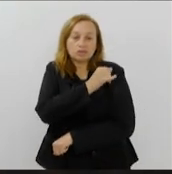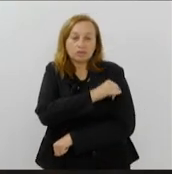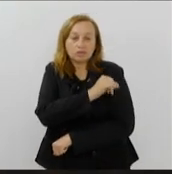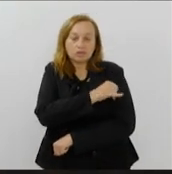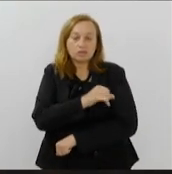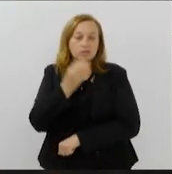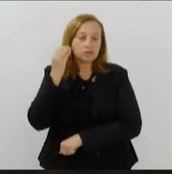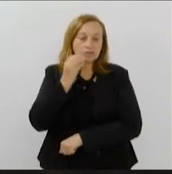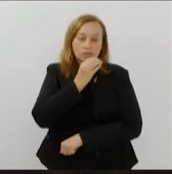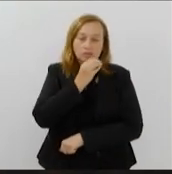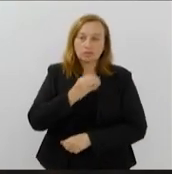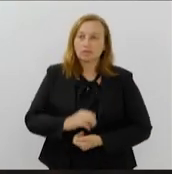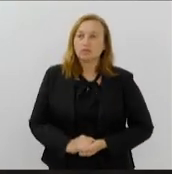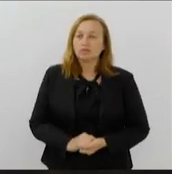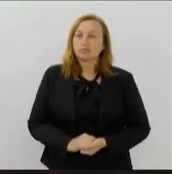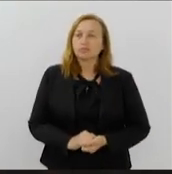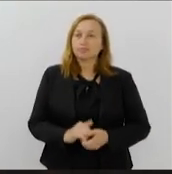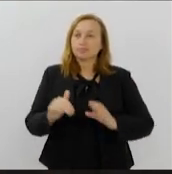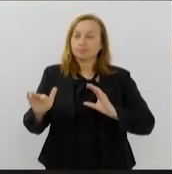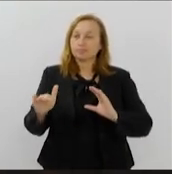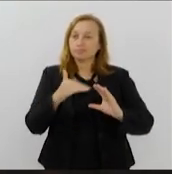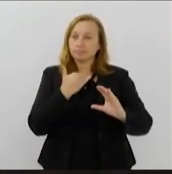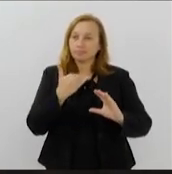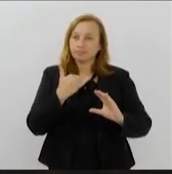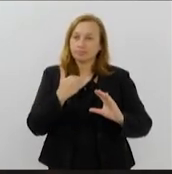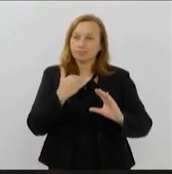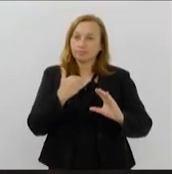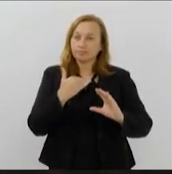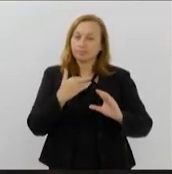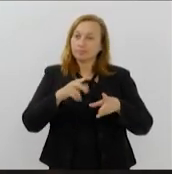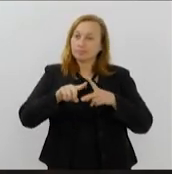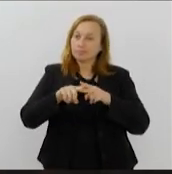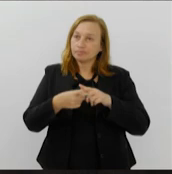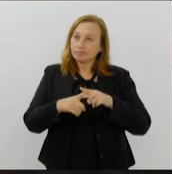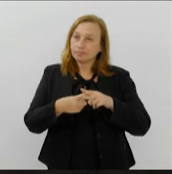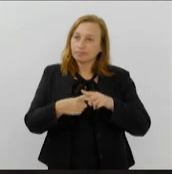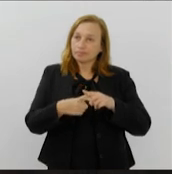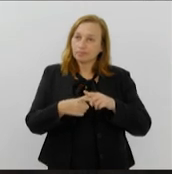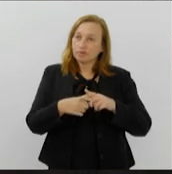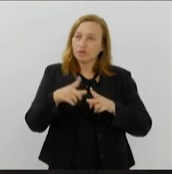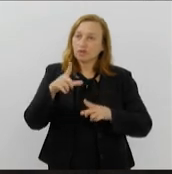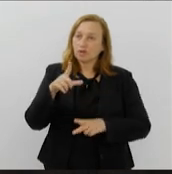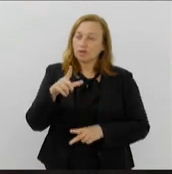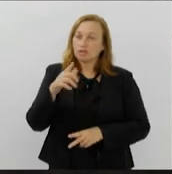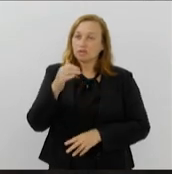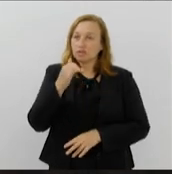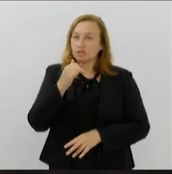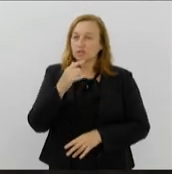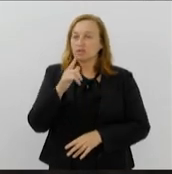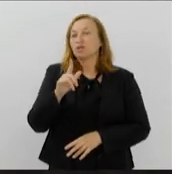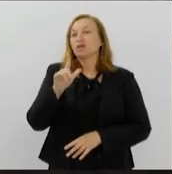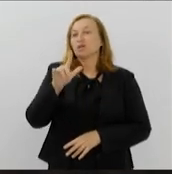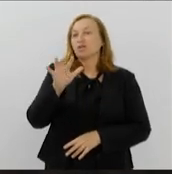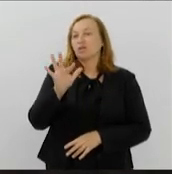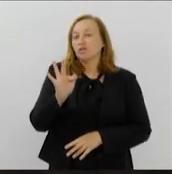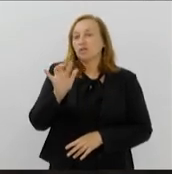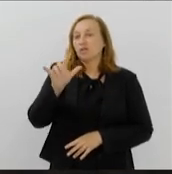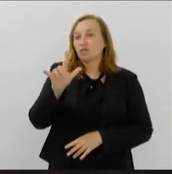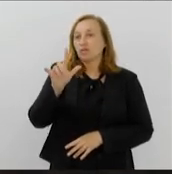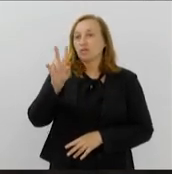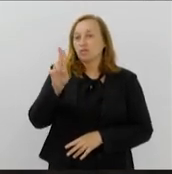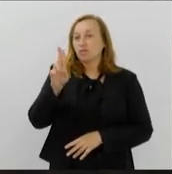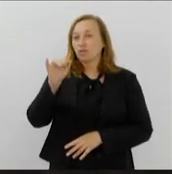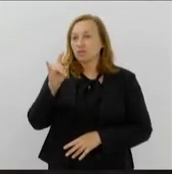Janeiro, Cláudio Castro, o envio de mensagem dispondo sobre a regularização fundiária dos imóveis localizados na